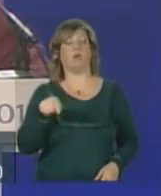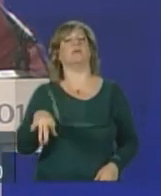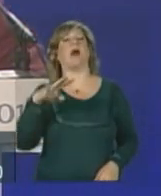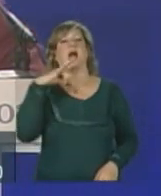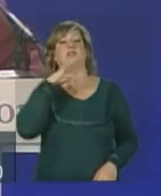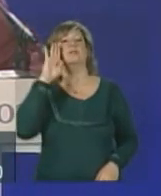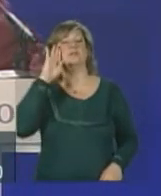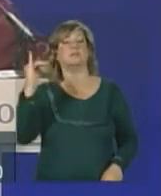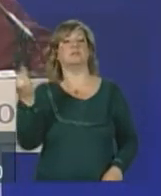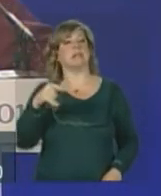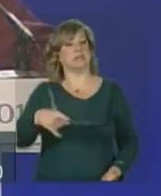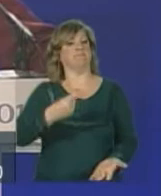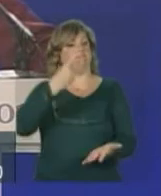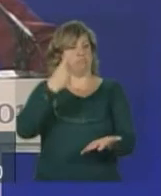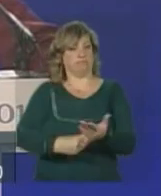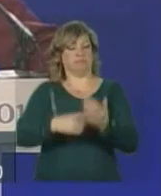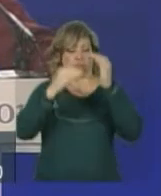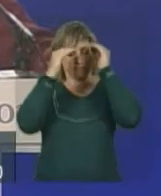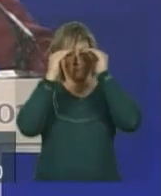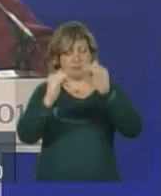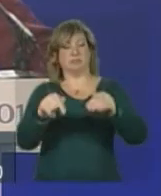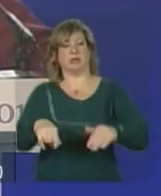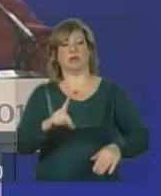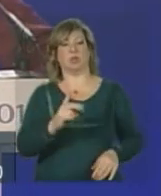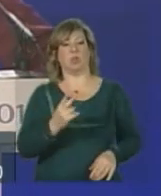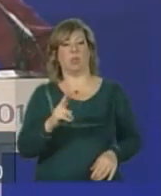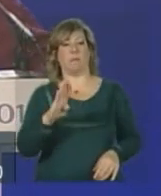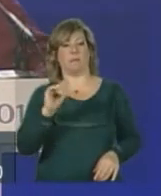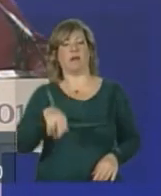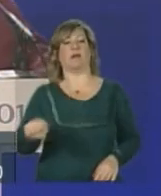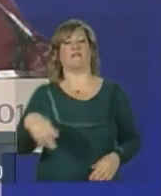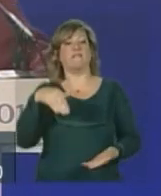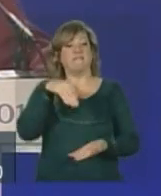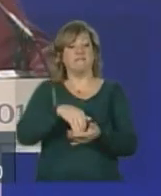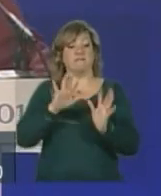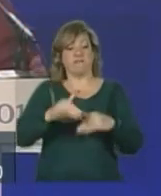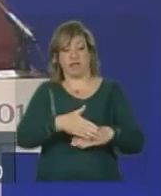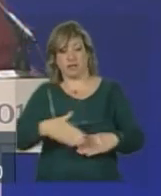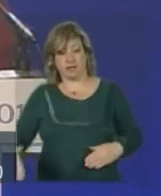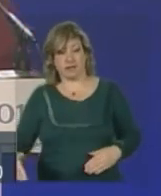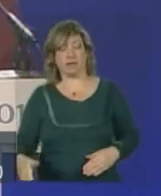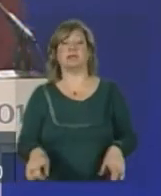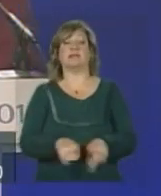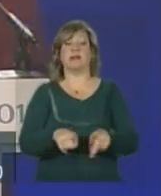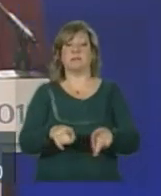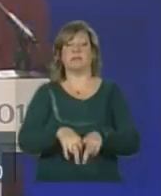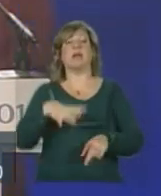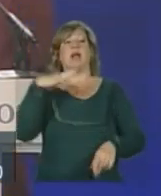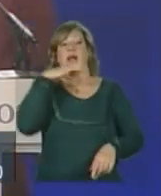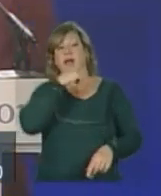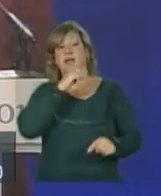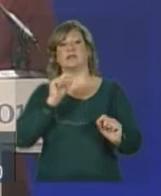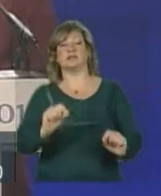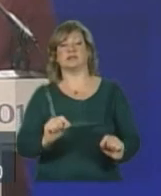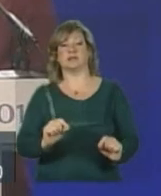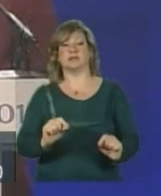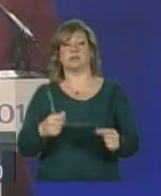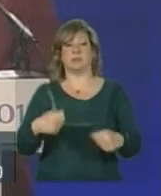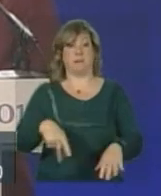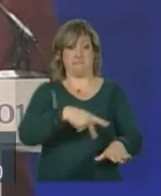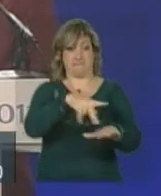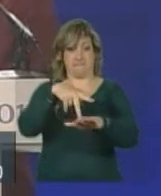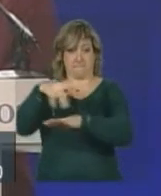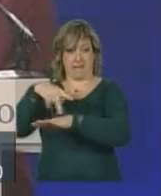fundamental que isso seja cumprido em Durban, no final desse ano, e considera também que os